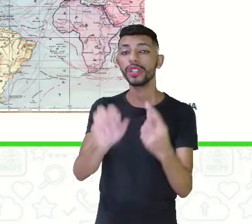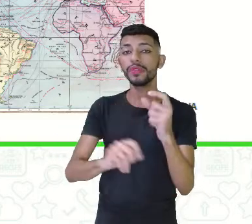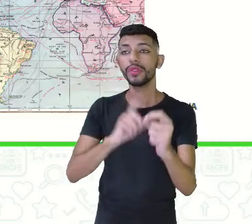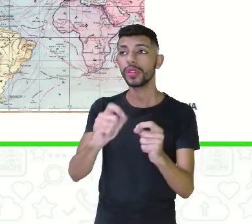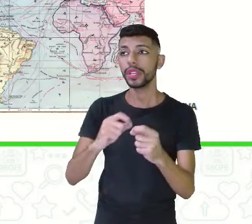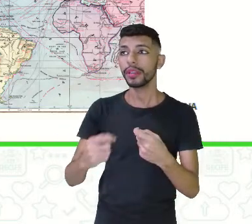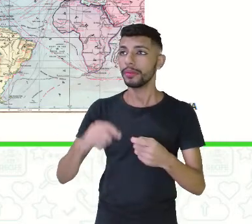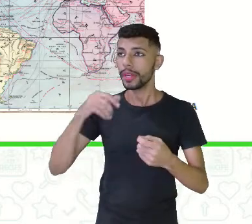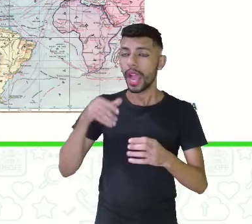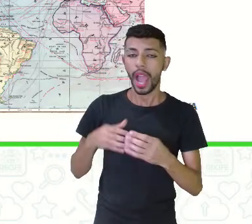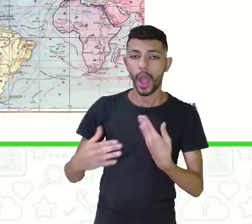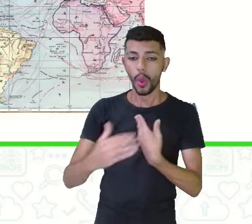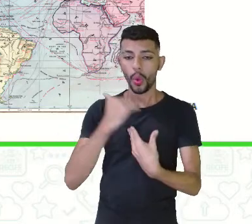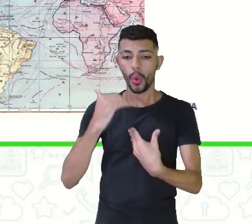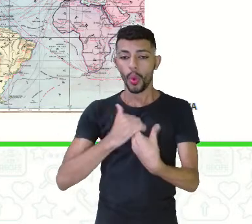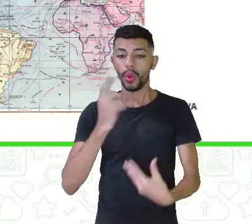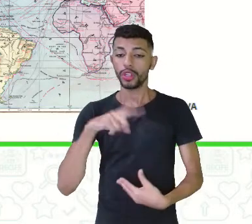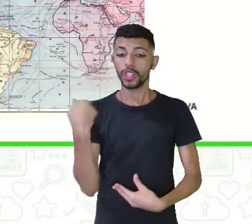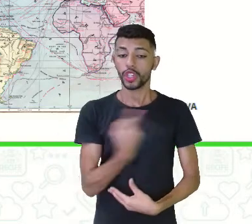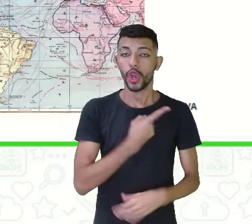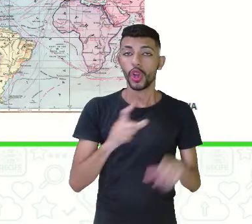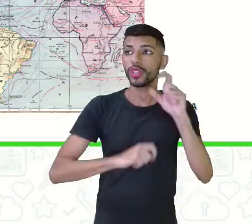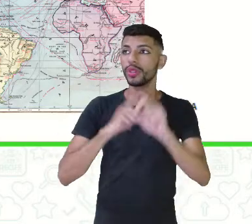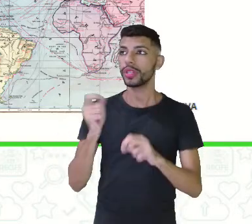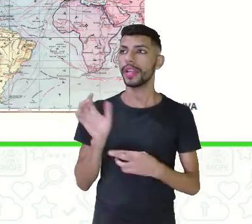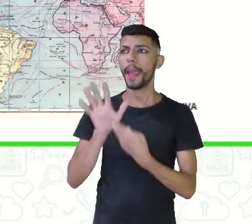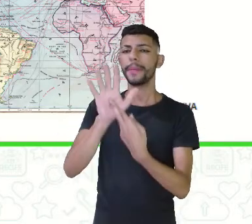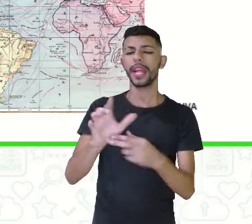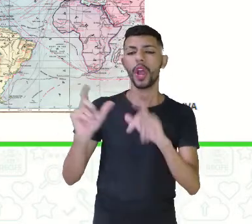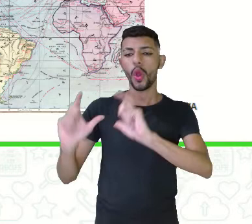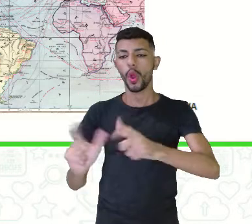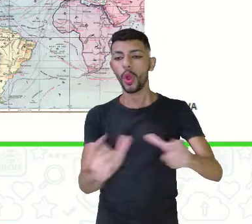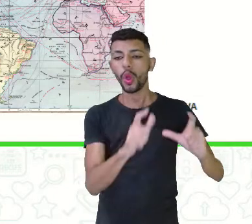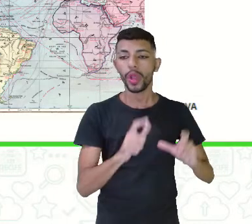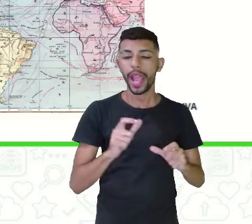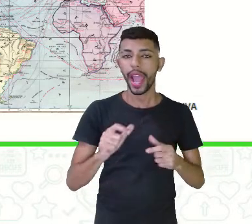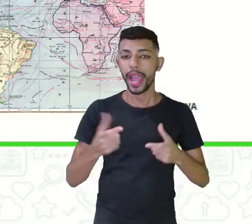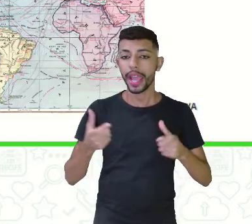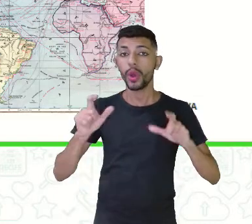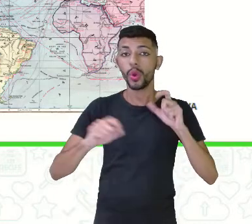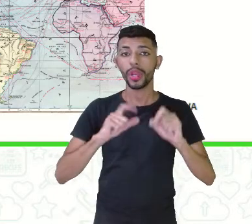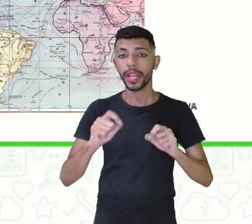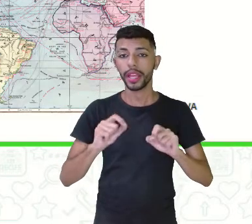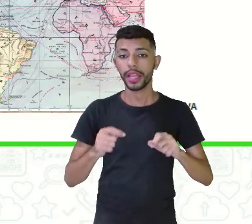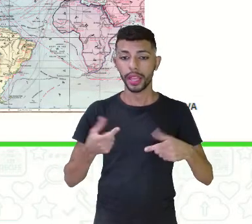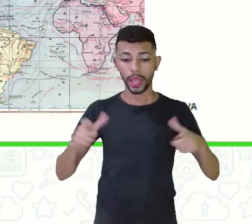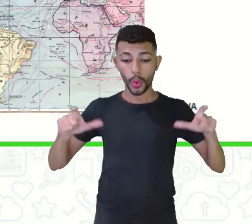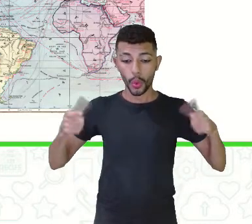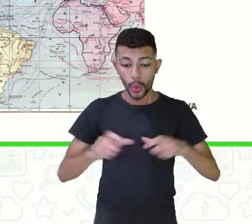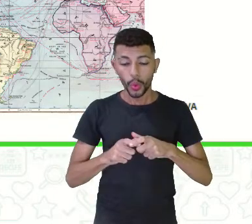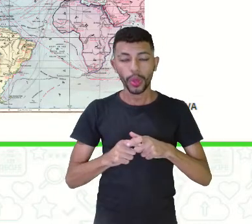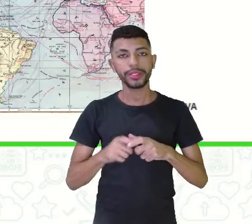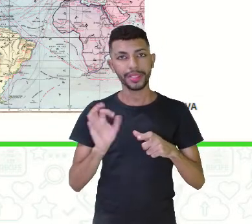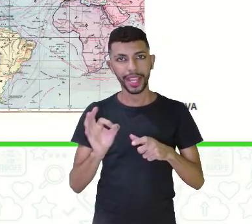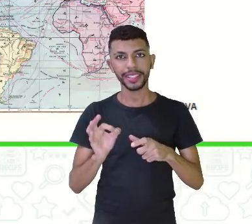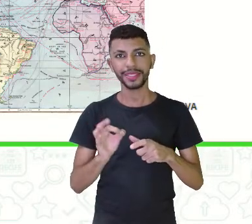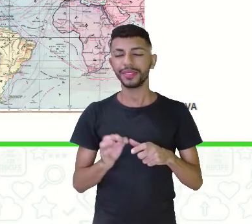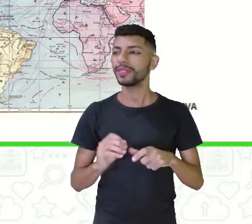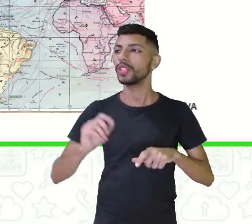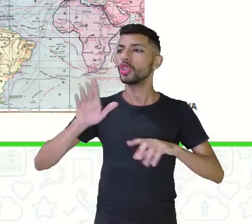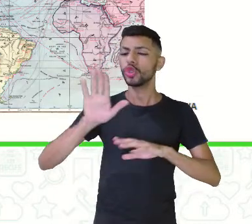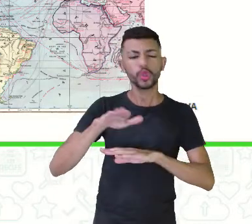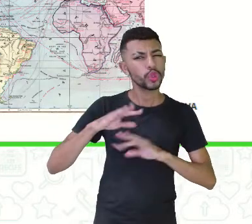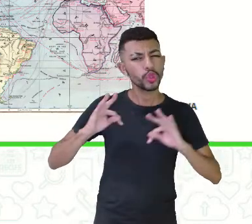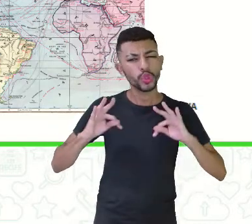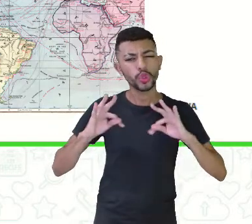os lugares em tamanhos menores, os lugares reais em tamanhos menores. Todo mapa